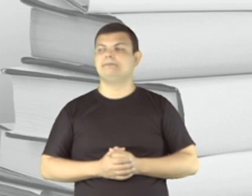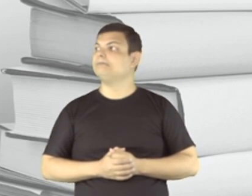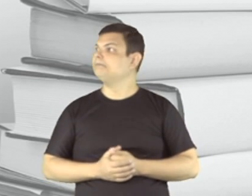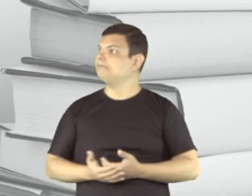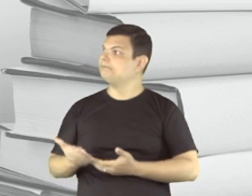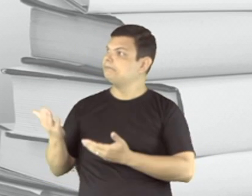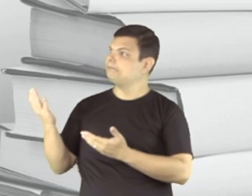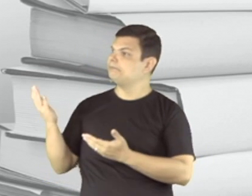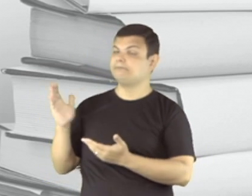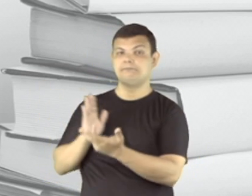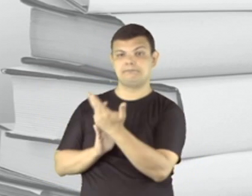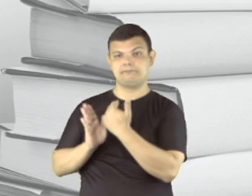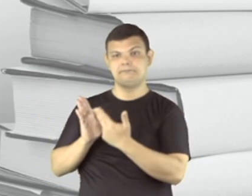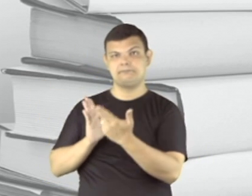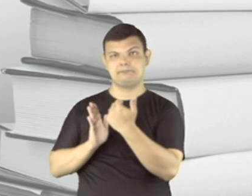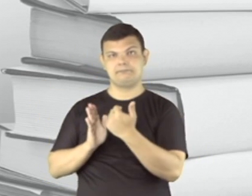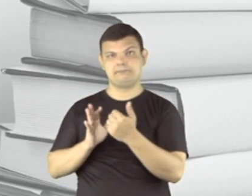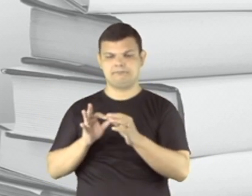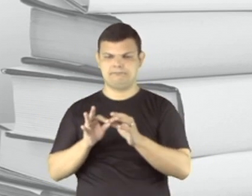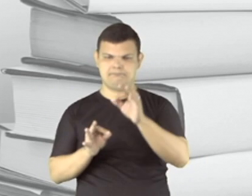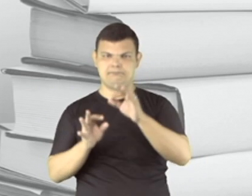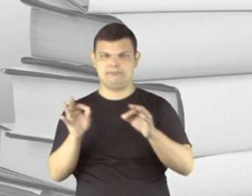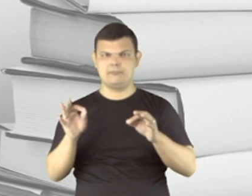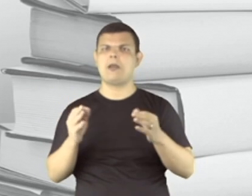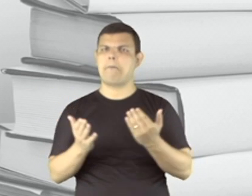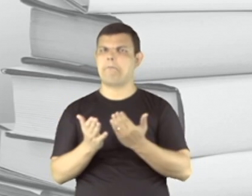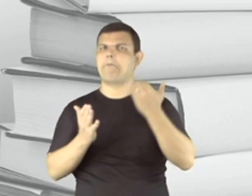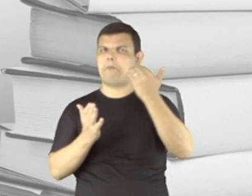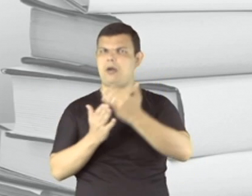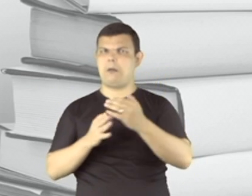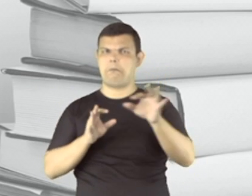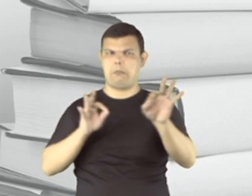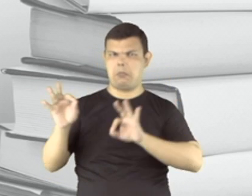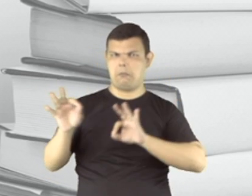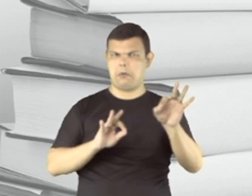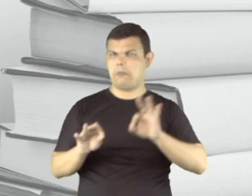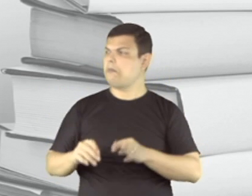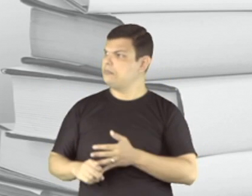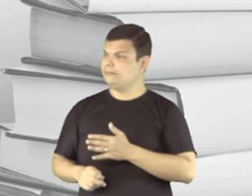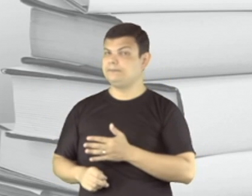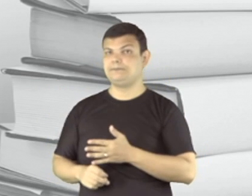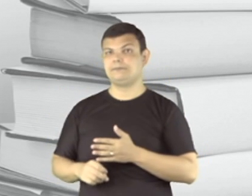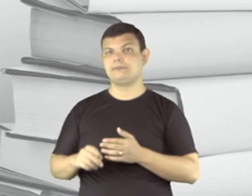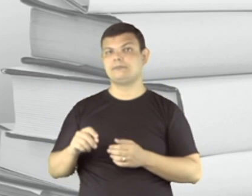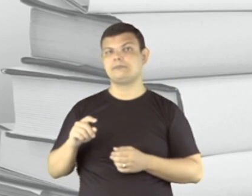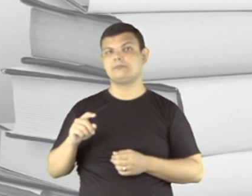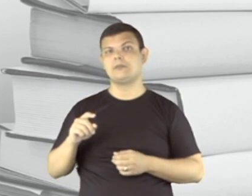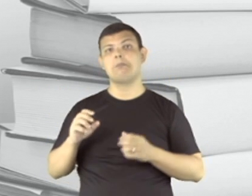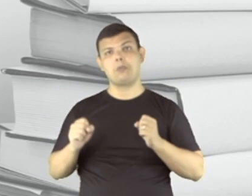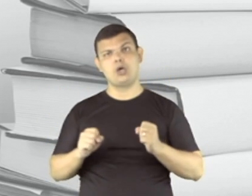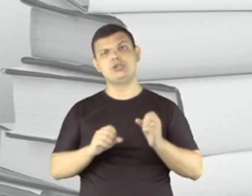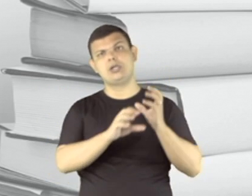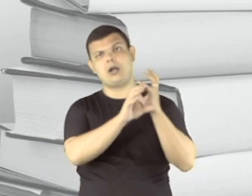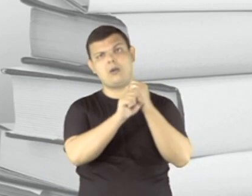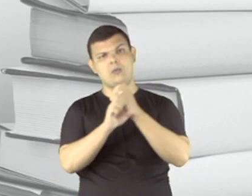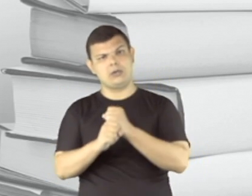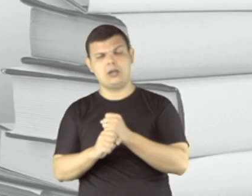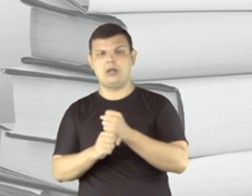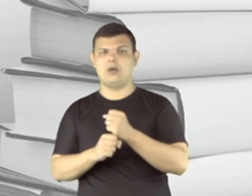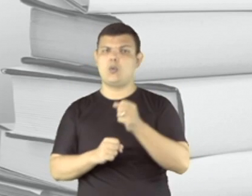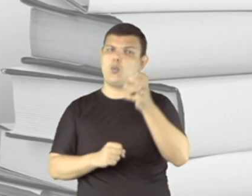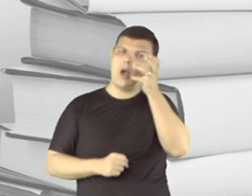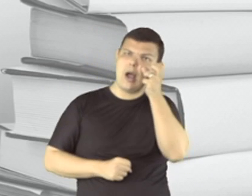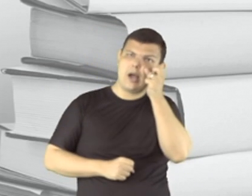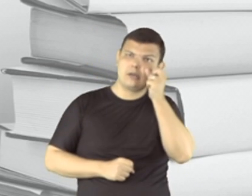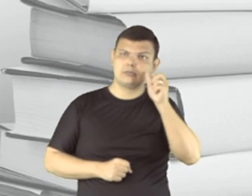eu tenho aqui uma planta, agora mais elaborada, que nós temos aqui, e aqui eu posso calcular o quarto